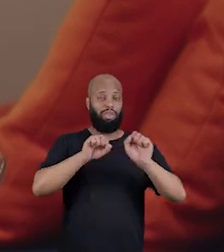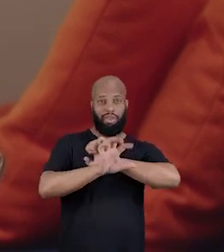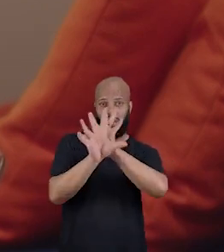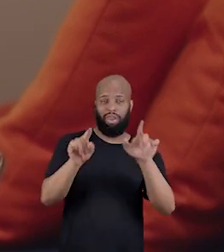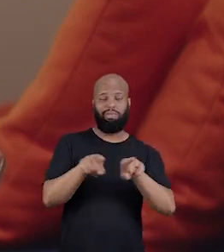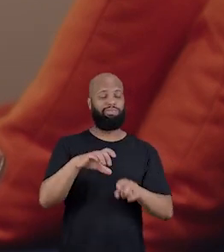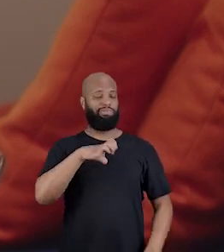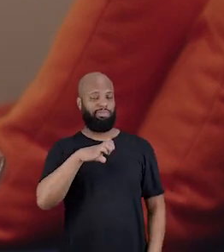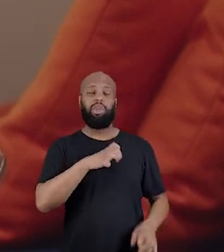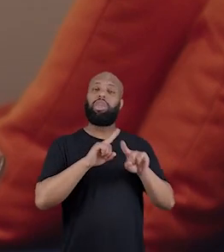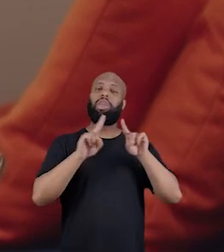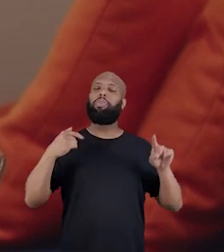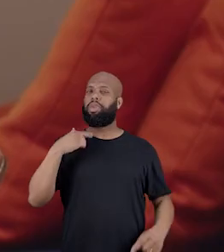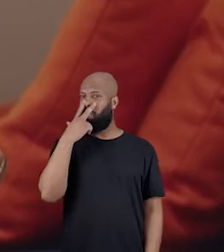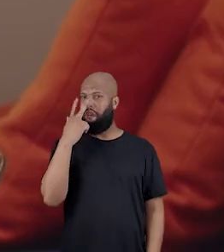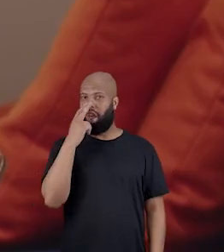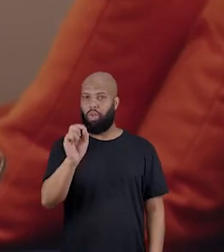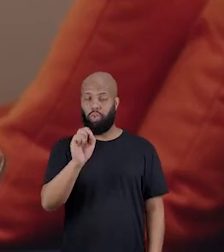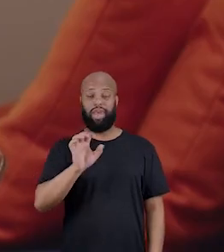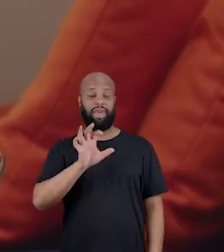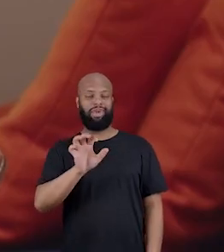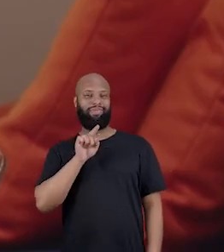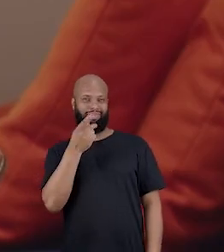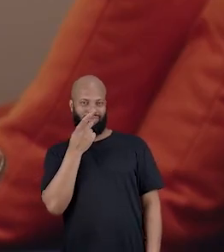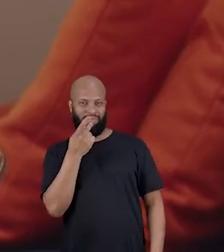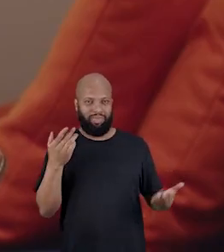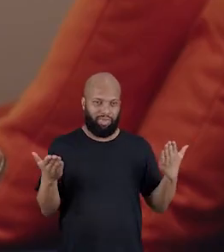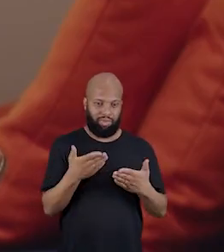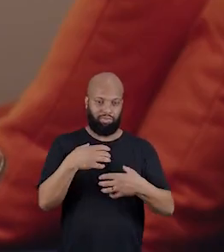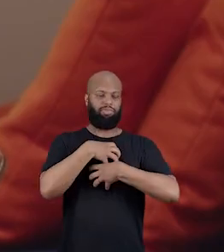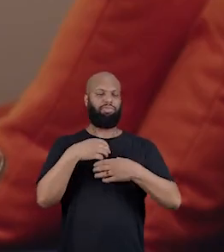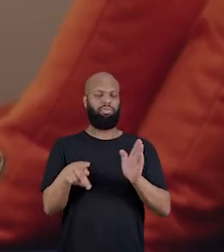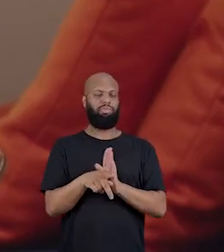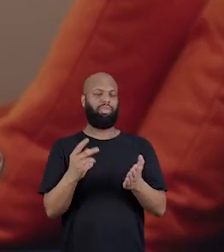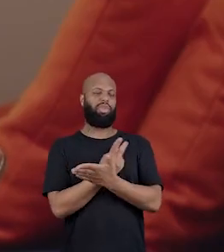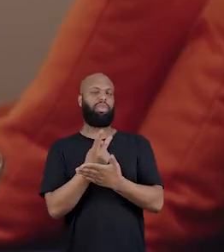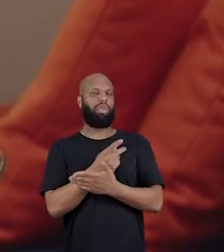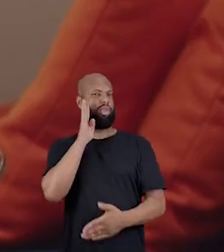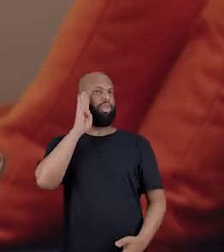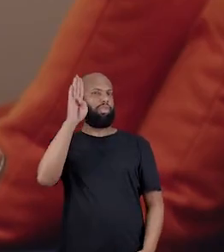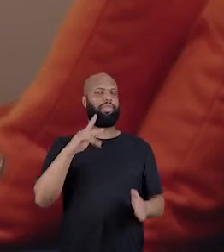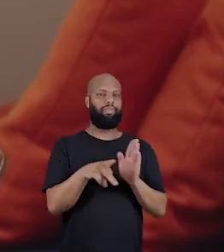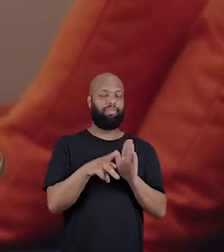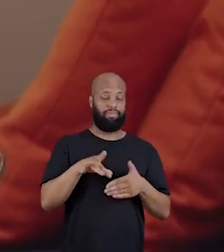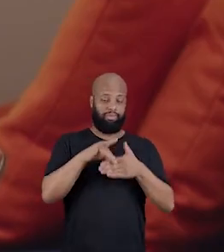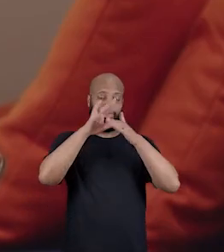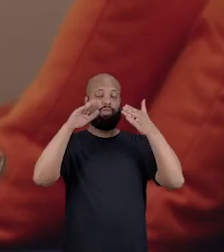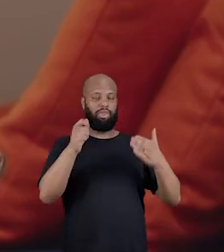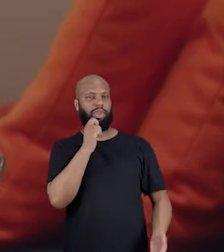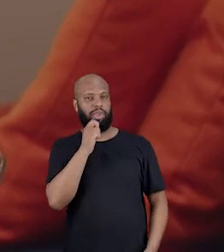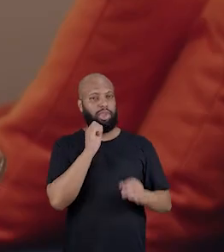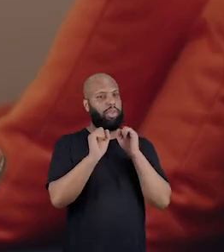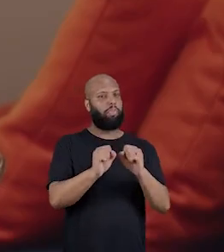está super claro também a questão da ética, mas eu acho que esse ponto da nossa reação aos erros, principalmente como